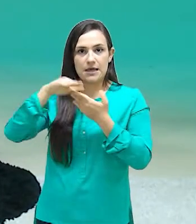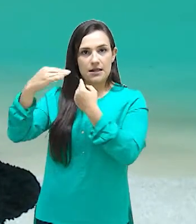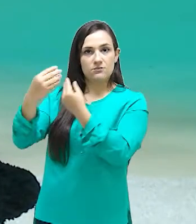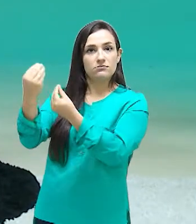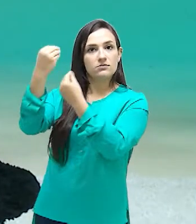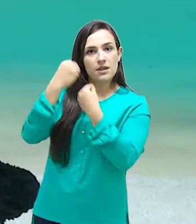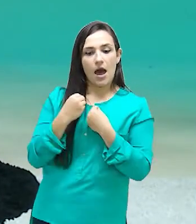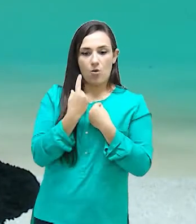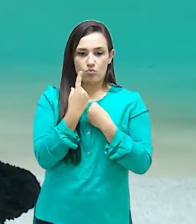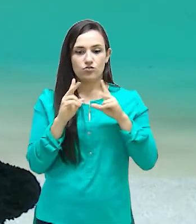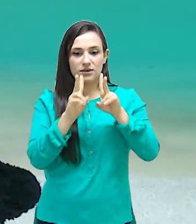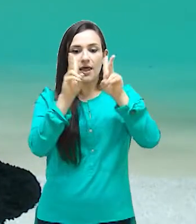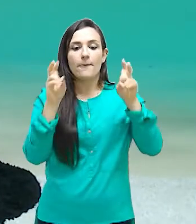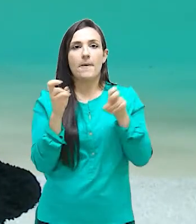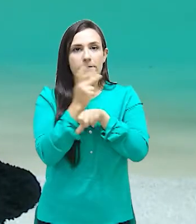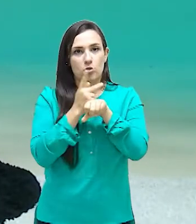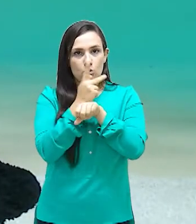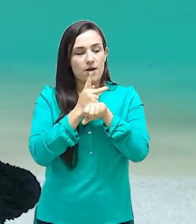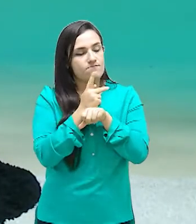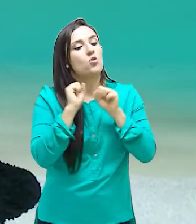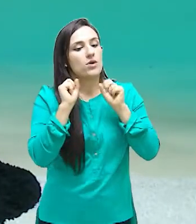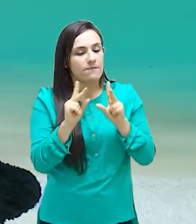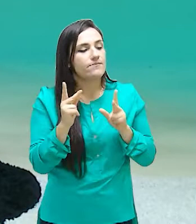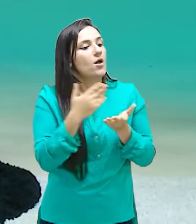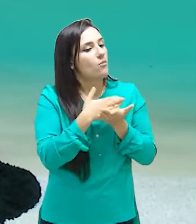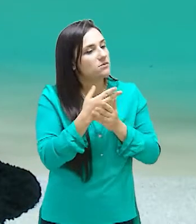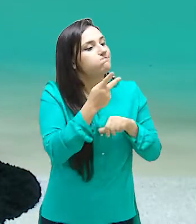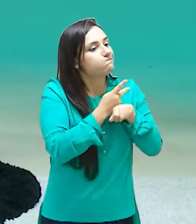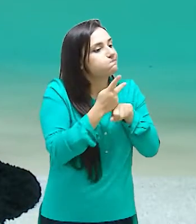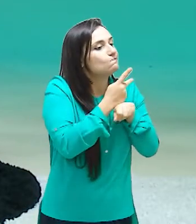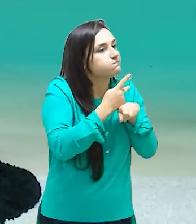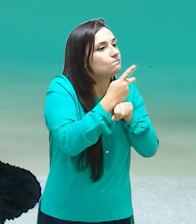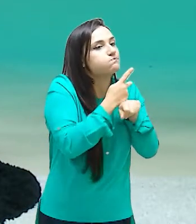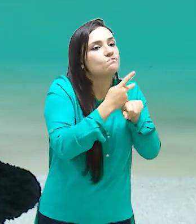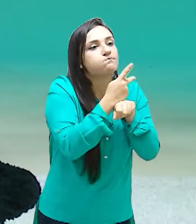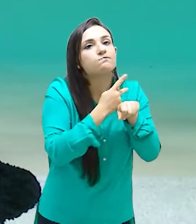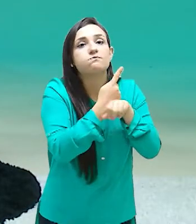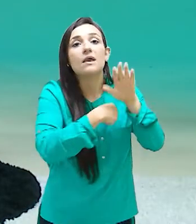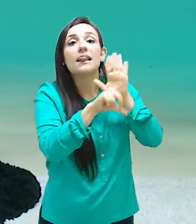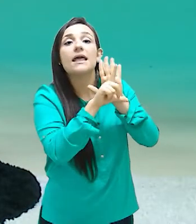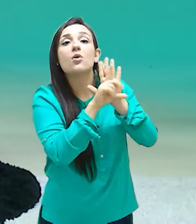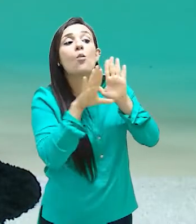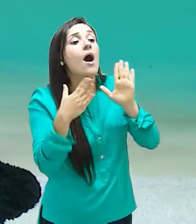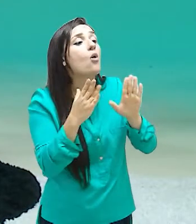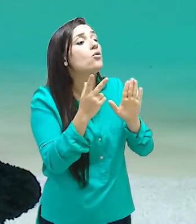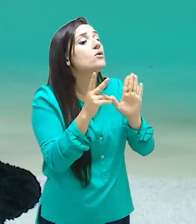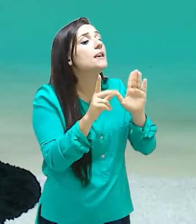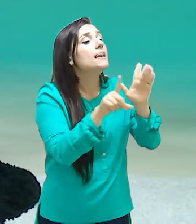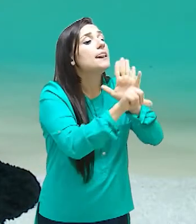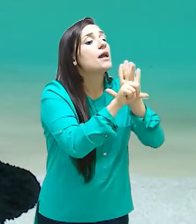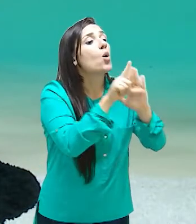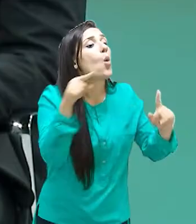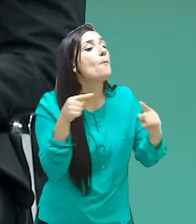em regra, ele passa o direcionamento, e assim a gente vai fazendo a pesquisa de cada tema após ele ser